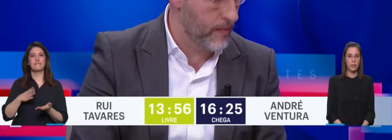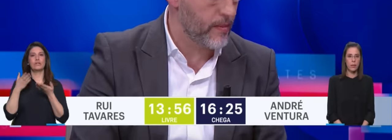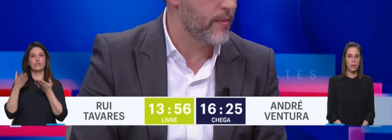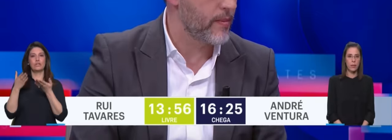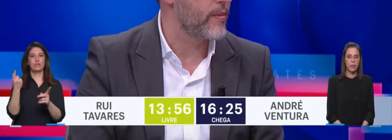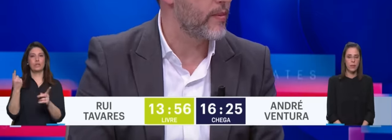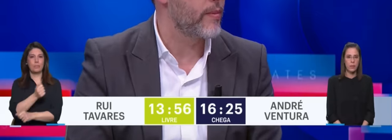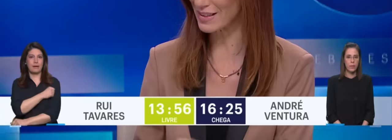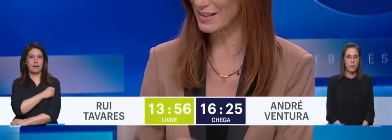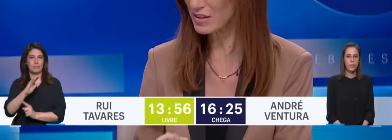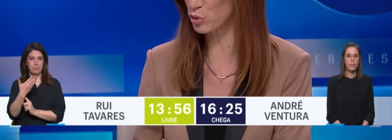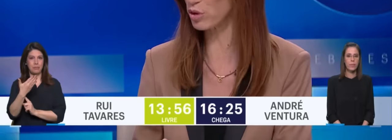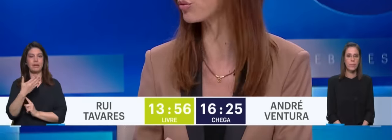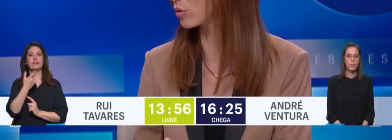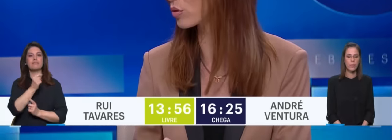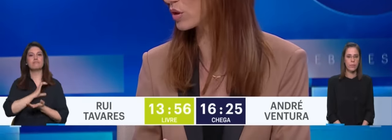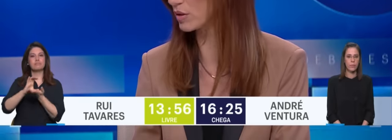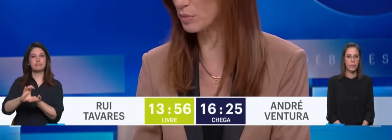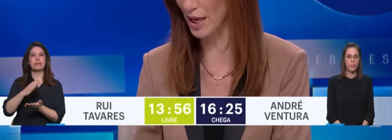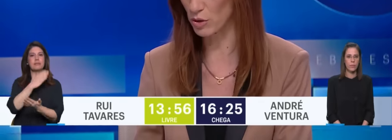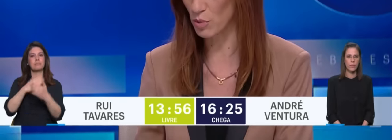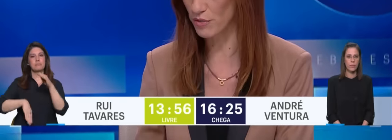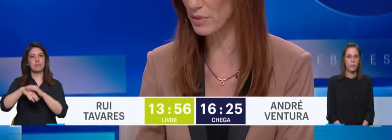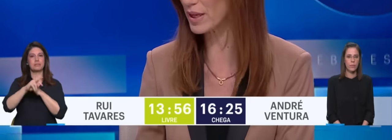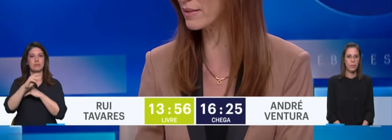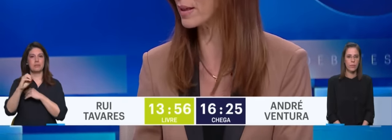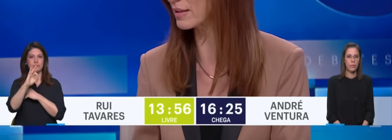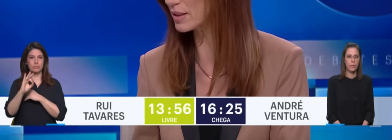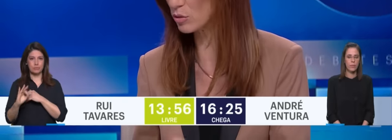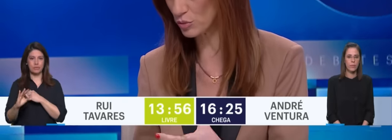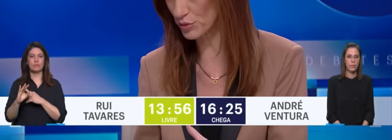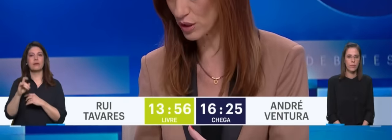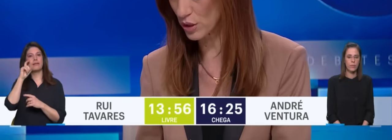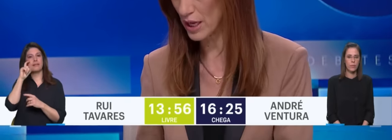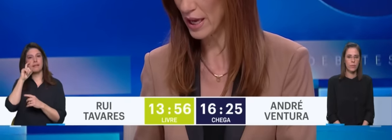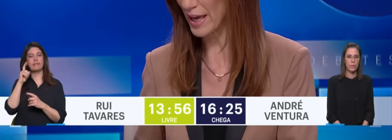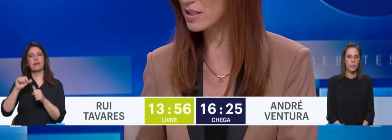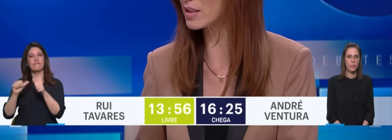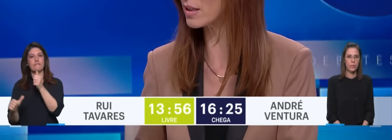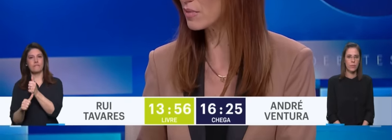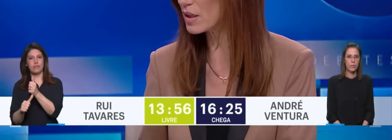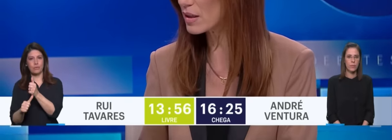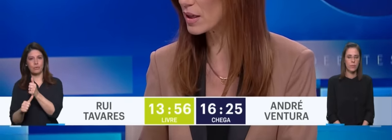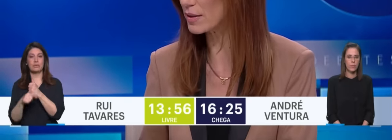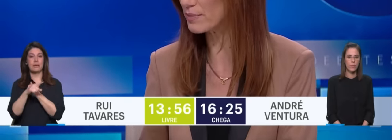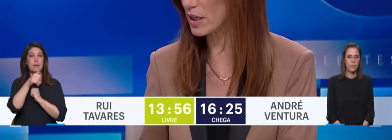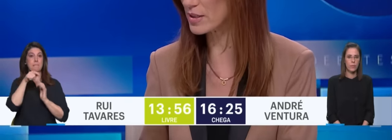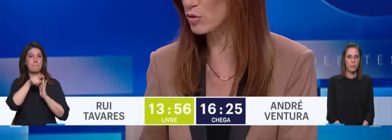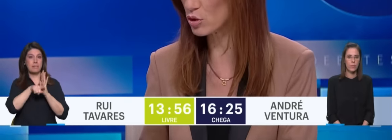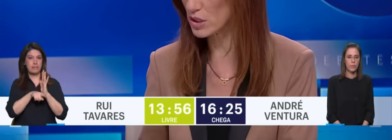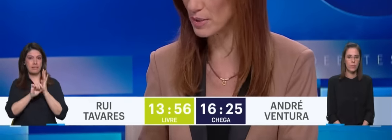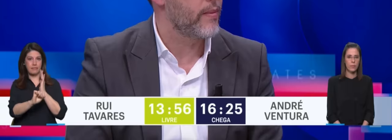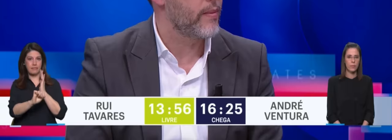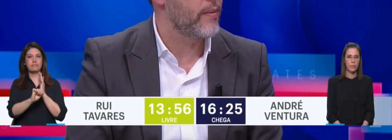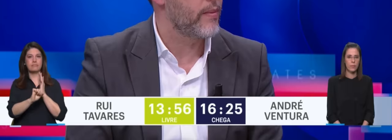casa através do financiamento até 30% do valor de mercado imóvel mediante a garantia de um fiador esta medida carece